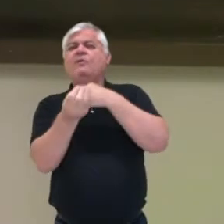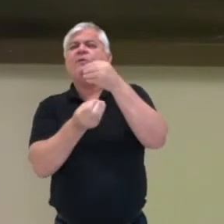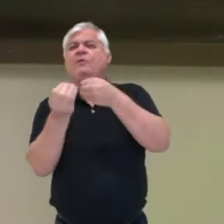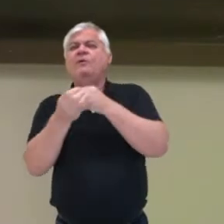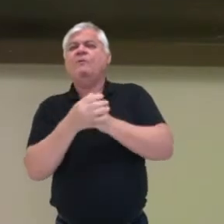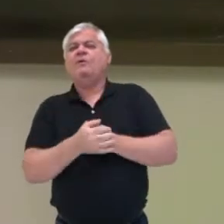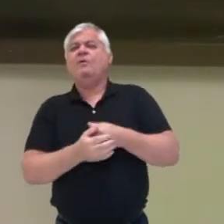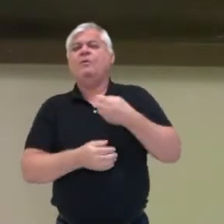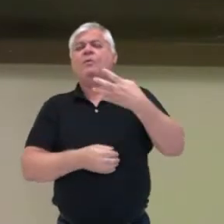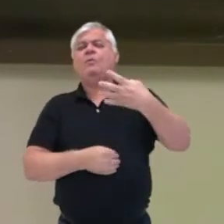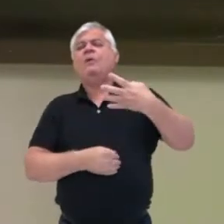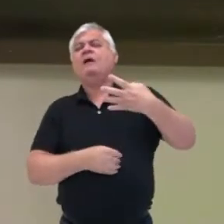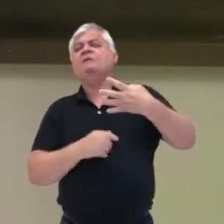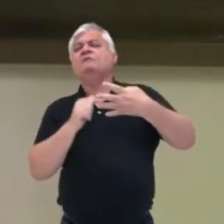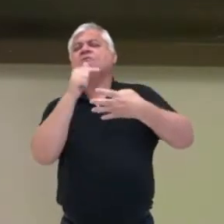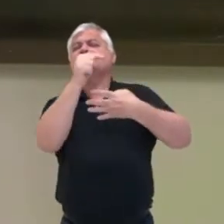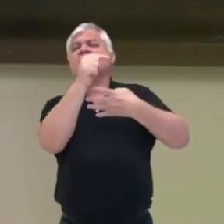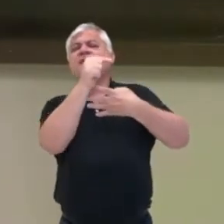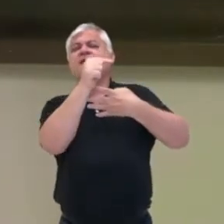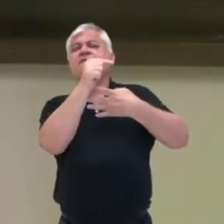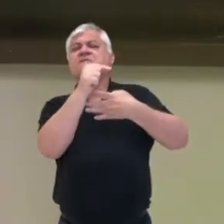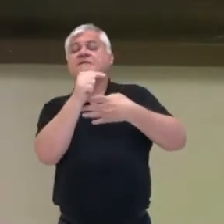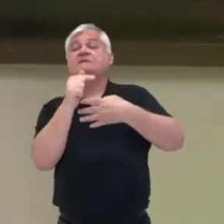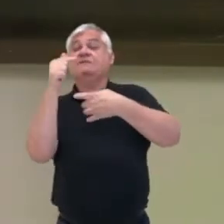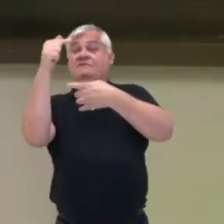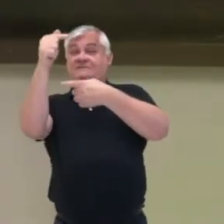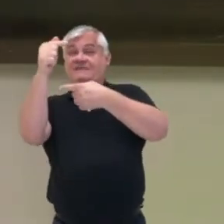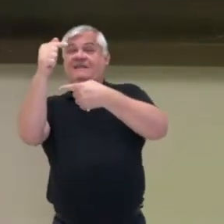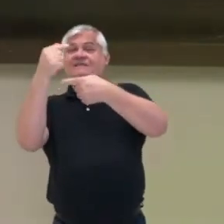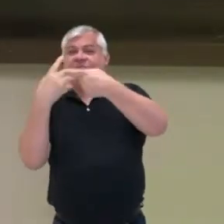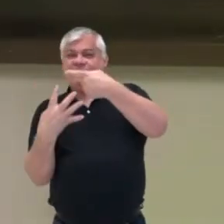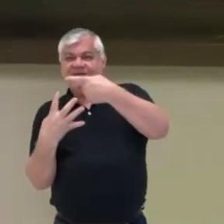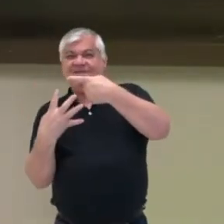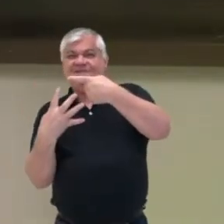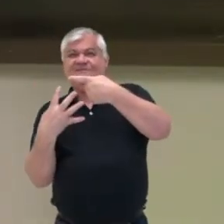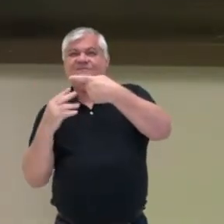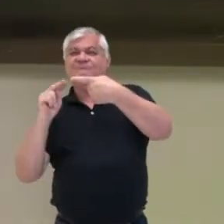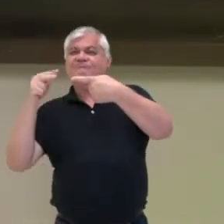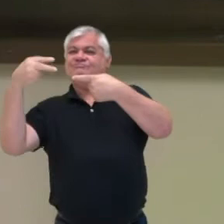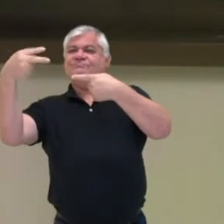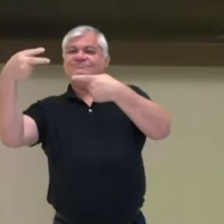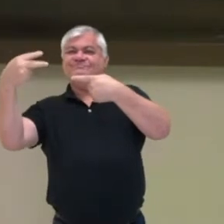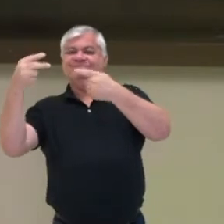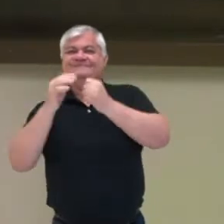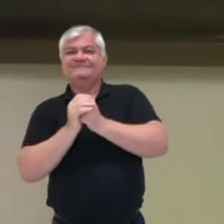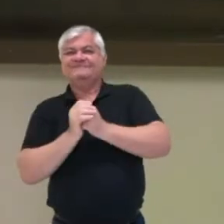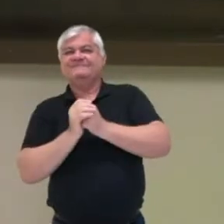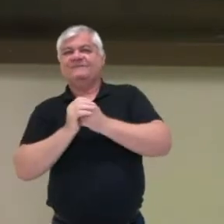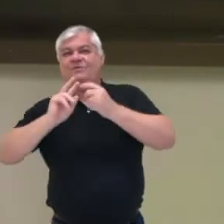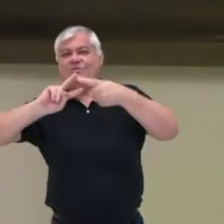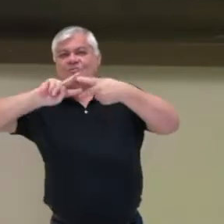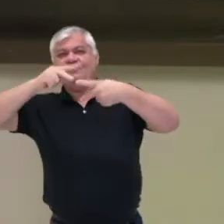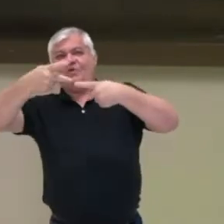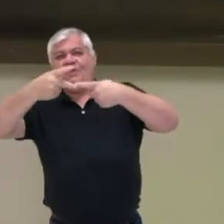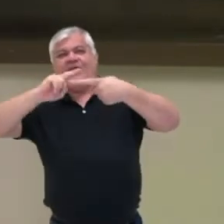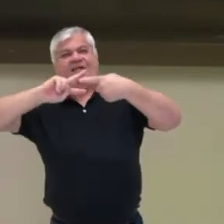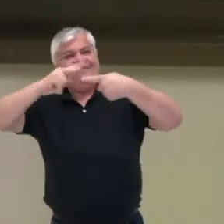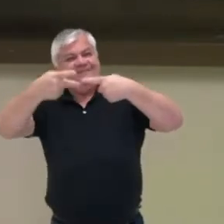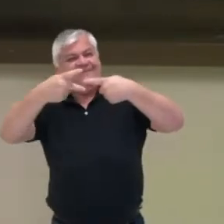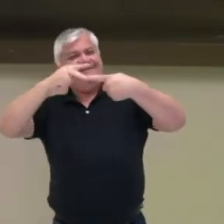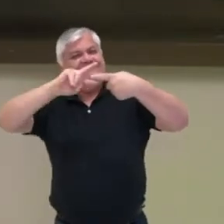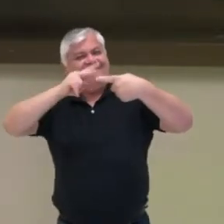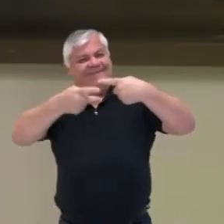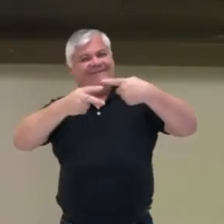inverso de 4 sobre 7? É 7 sobre 4. Ao quadrado. Quando eu fiz a inversão da fração, troca o sinal,